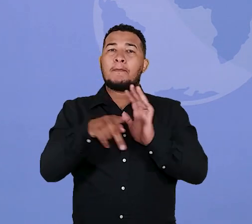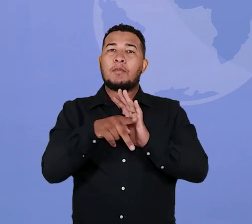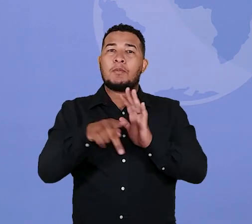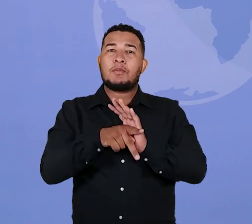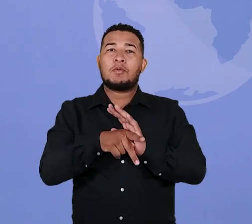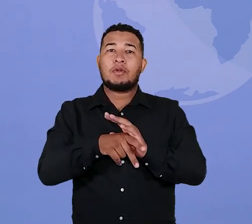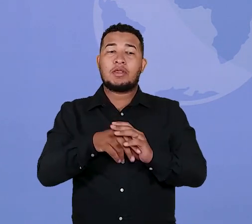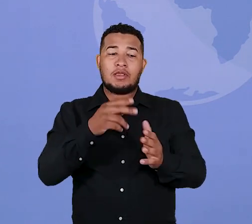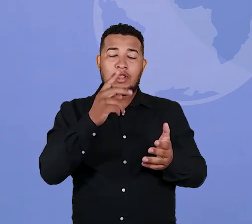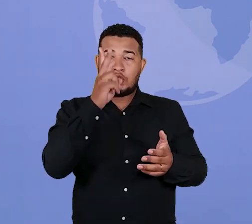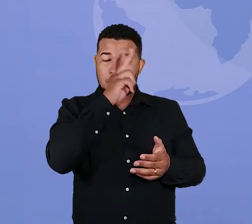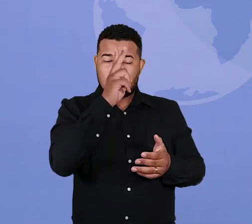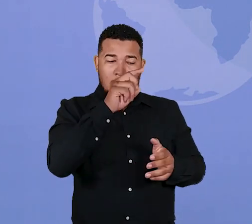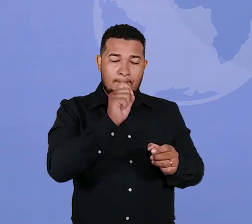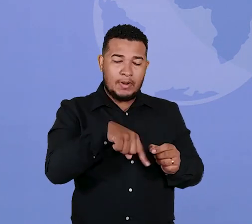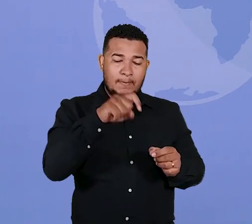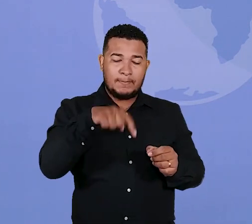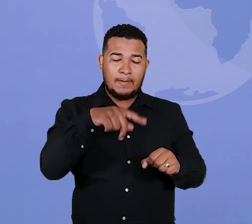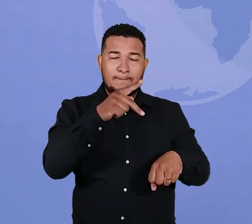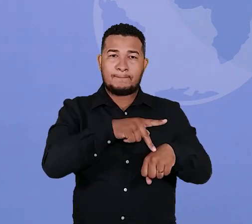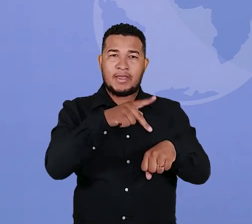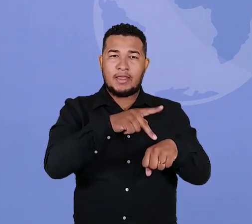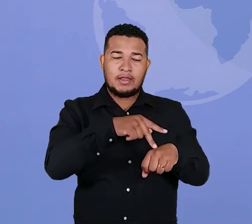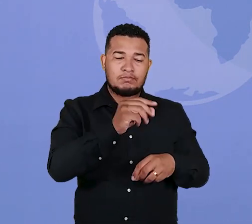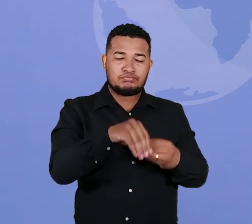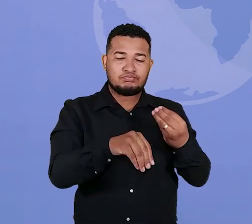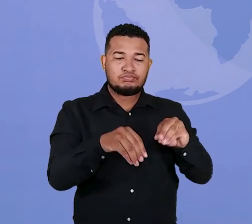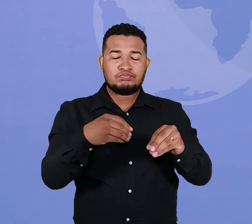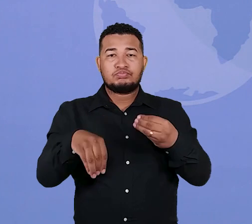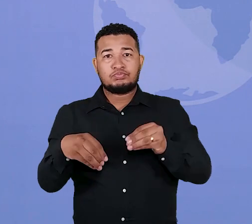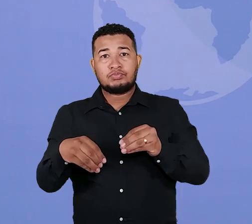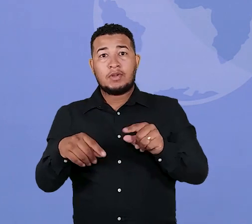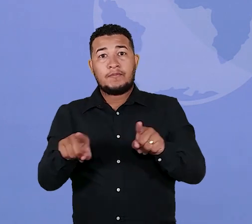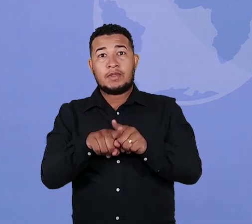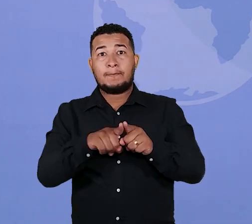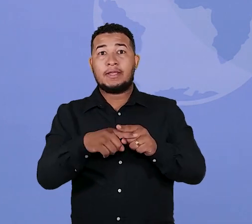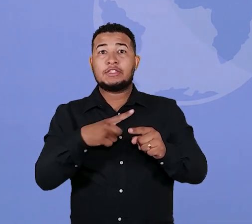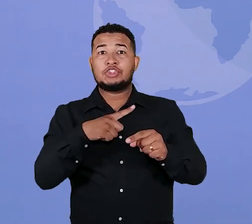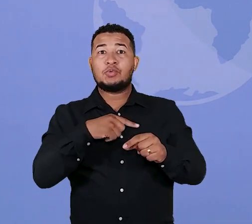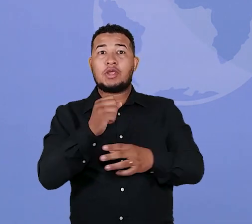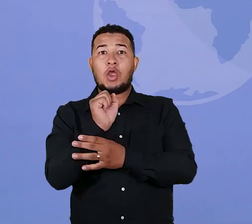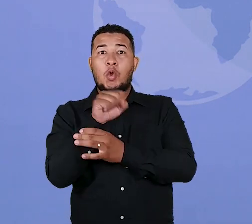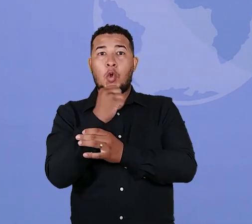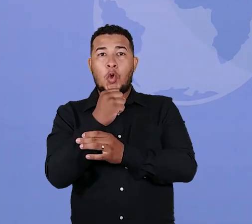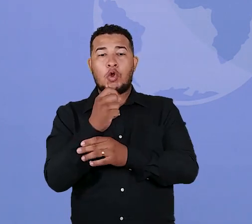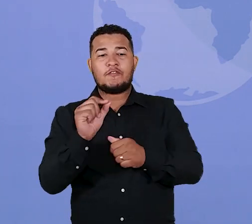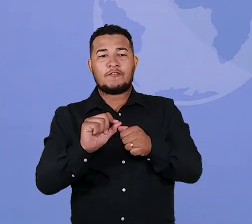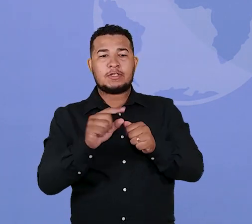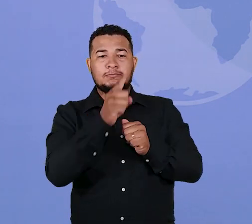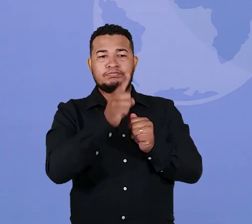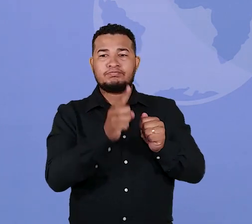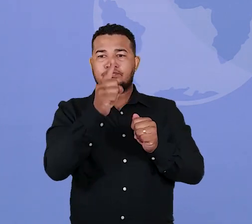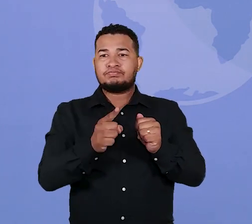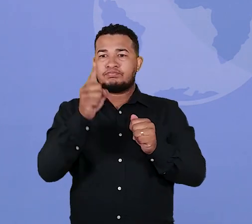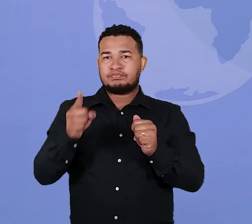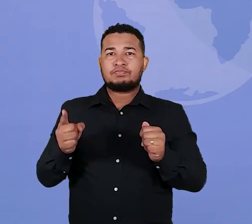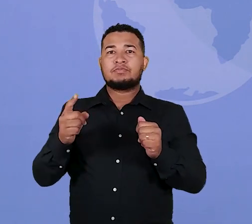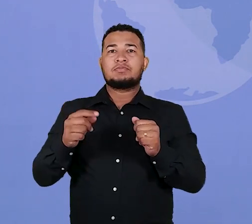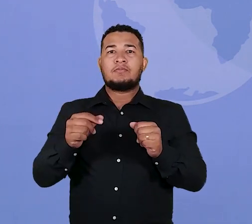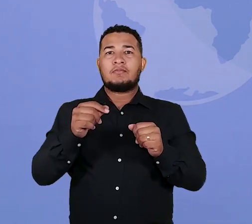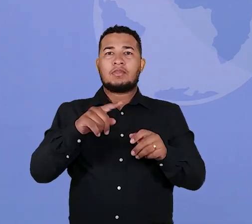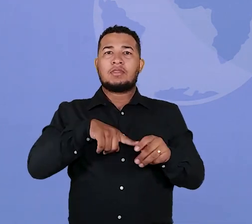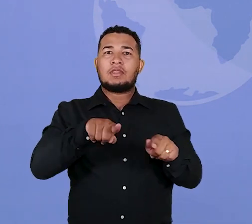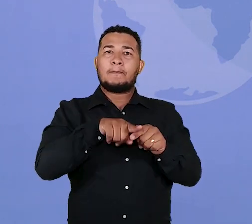de ovelhas que contava com pedras. Contavam com riscos em ossos, contavam com nós em